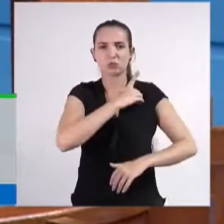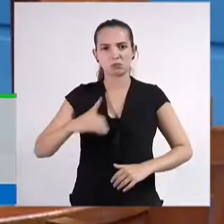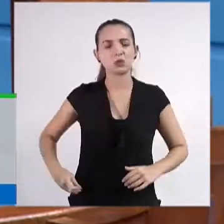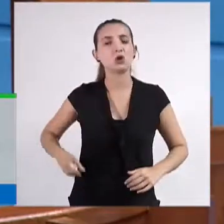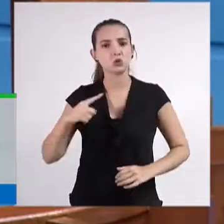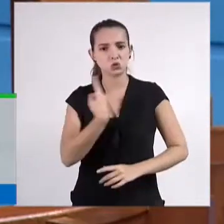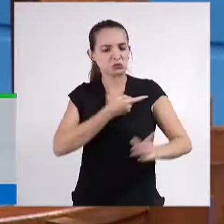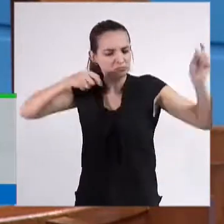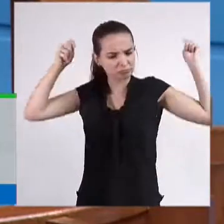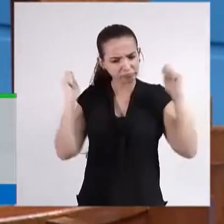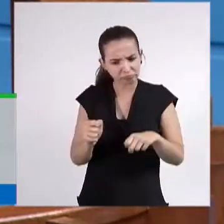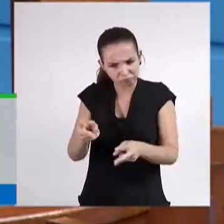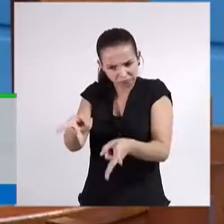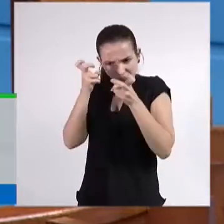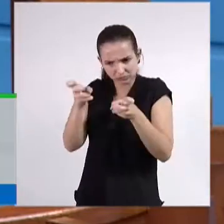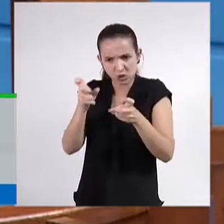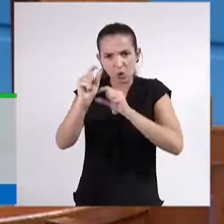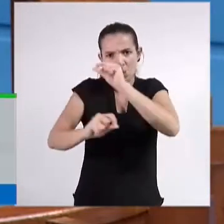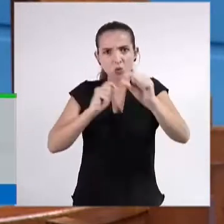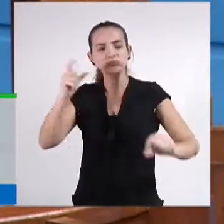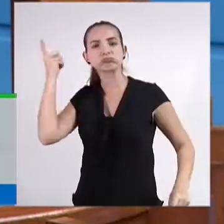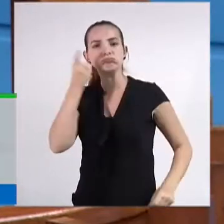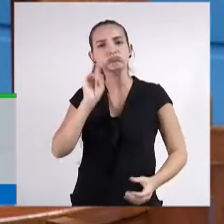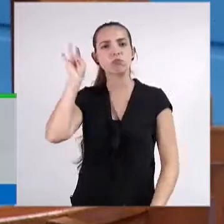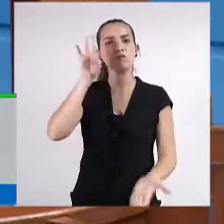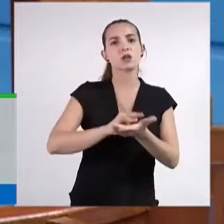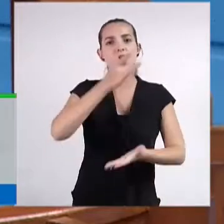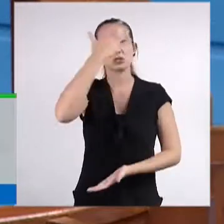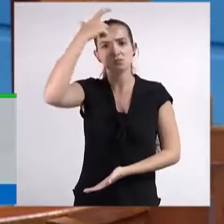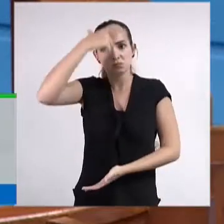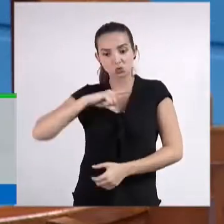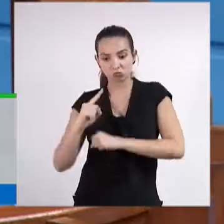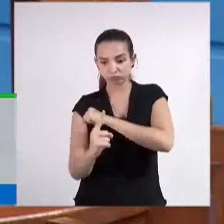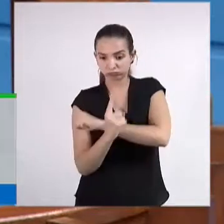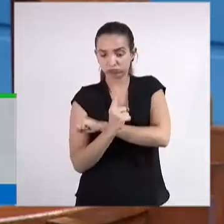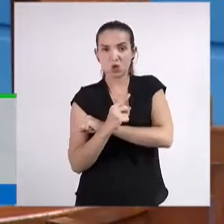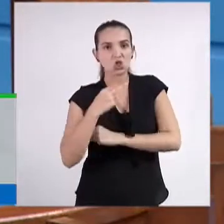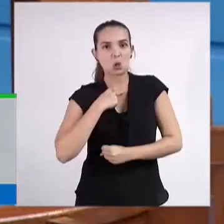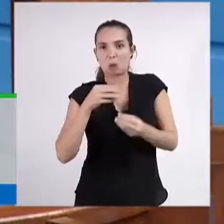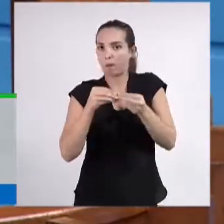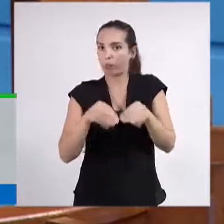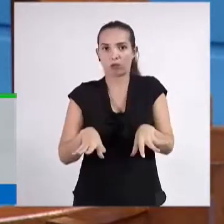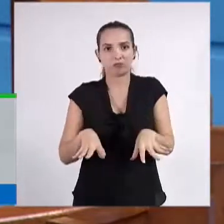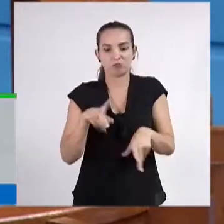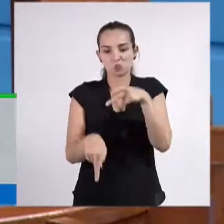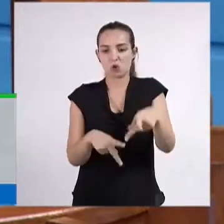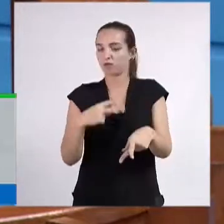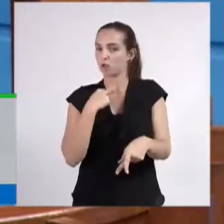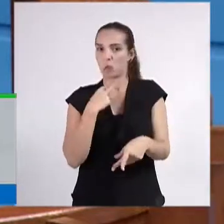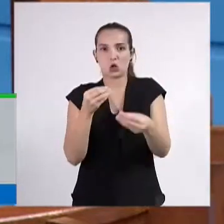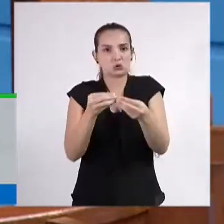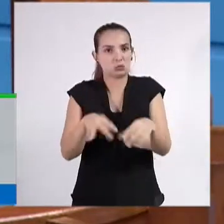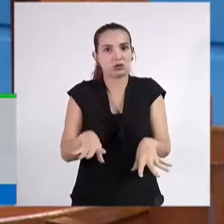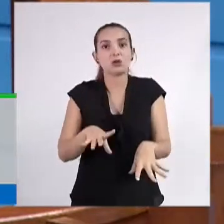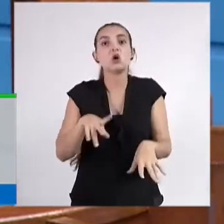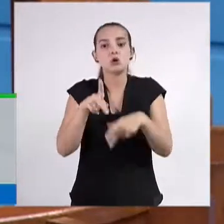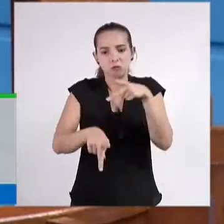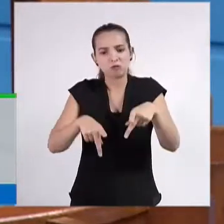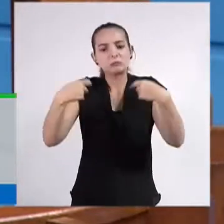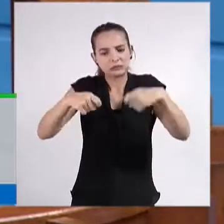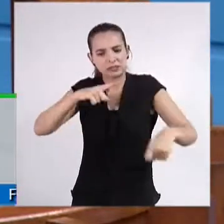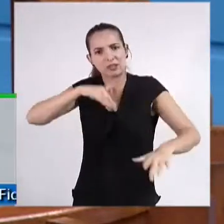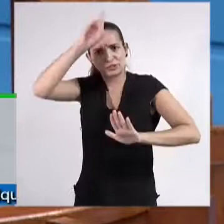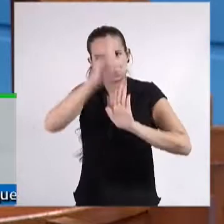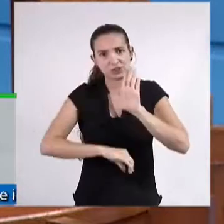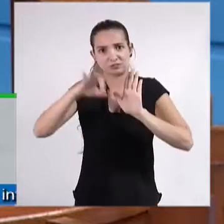a algo que não dê a sensação do consumidor ser lesado. É bom lembrar aqui que esta casa já teve CPI,